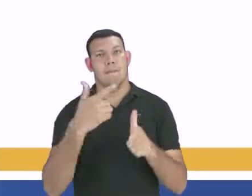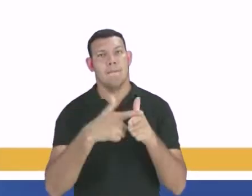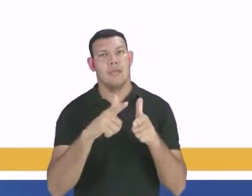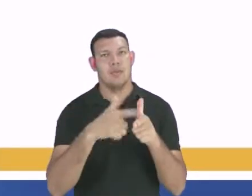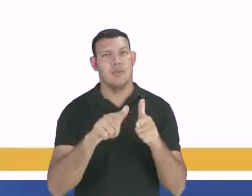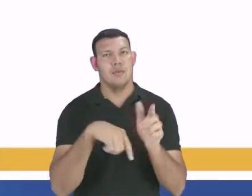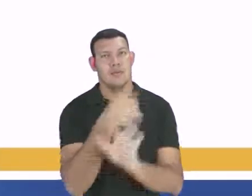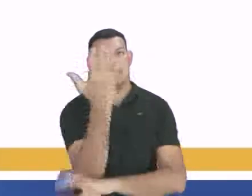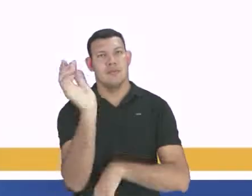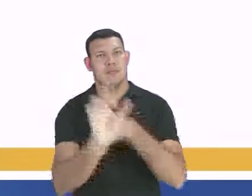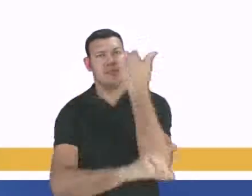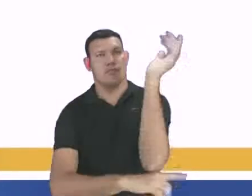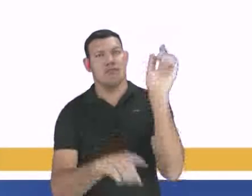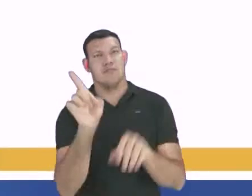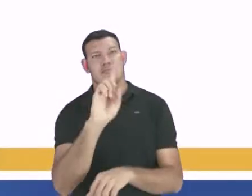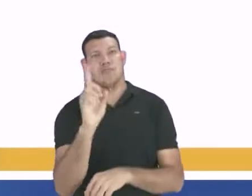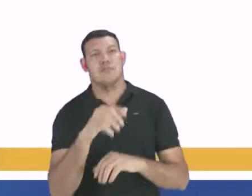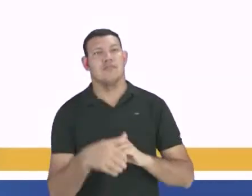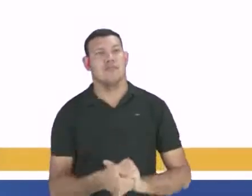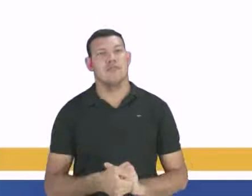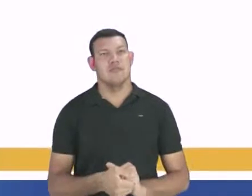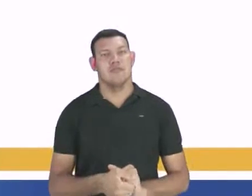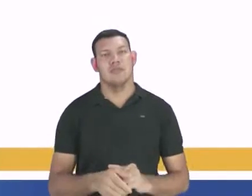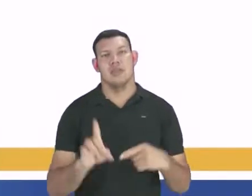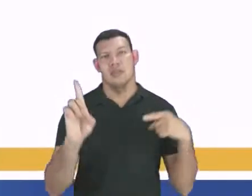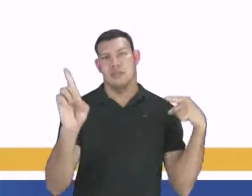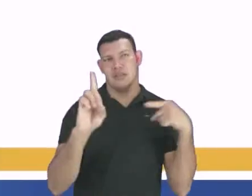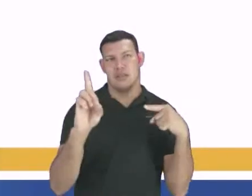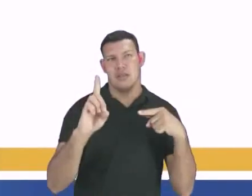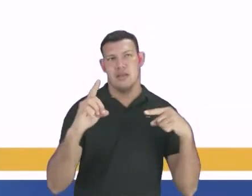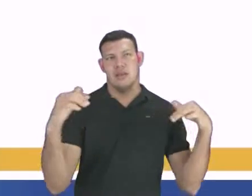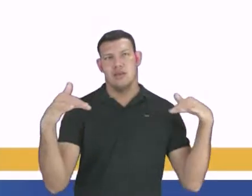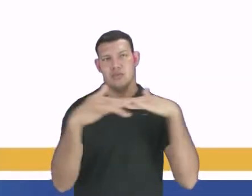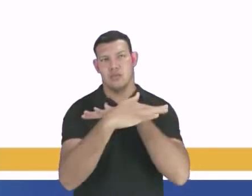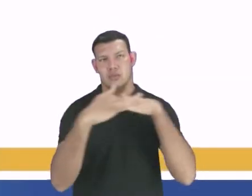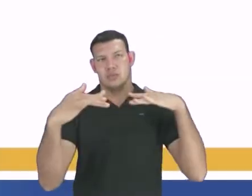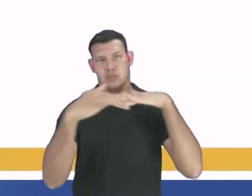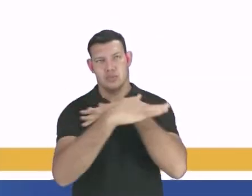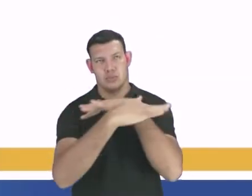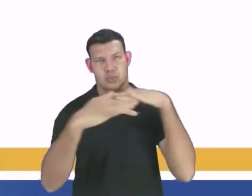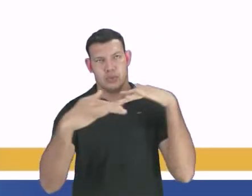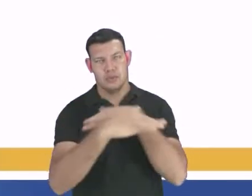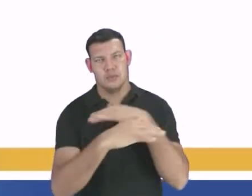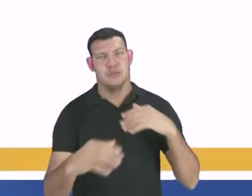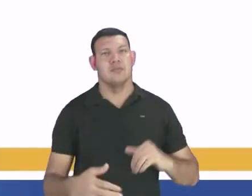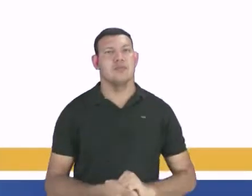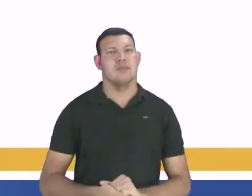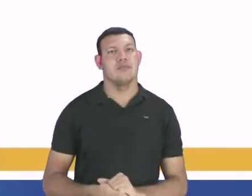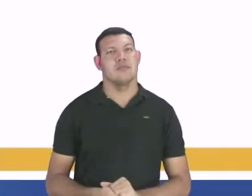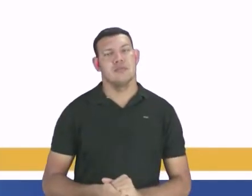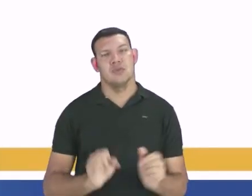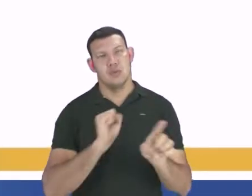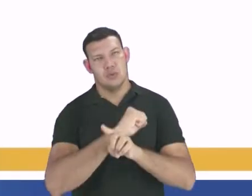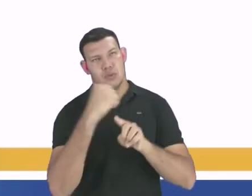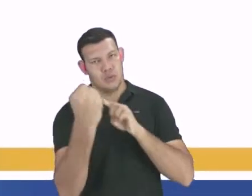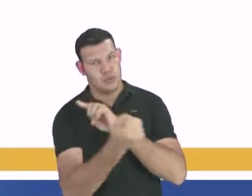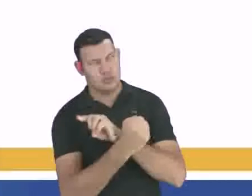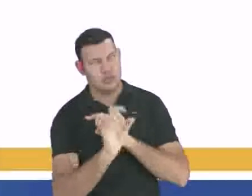É a letra D, né? Mobilidade urbana. Mobilidade urbana não é um problema ambiental, tá bom? É um fenômeno social,